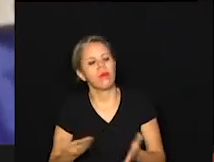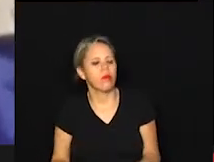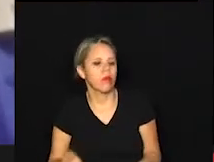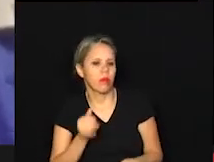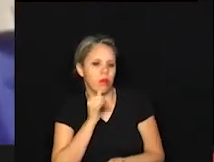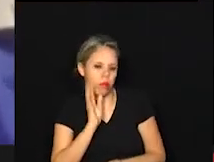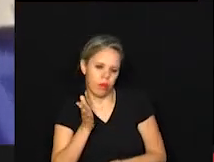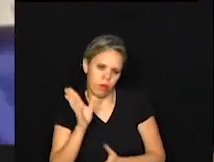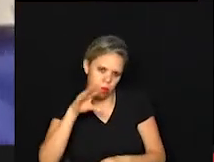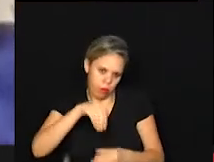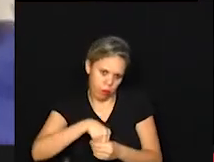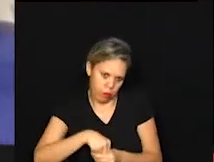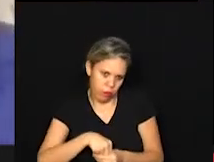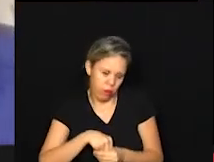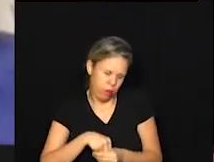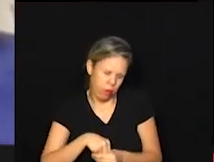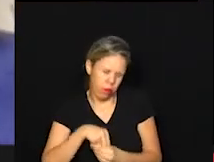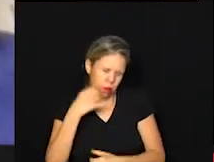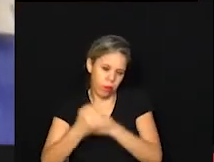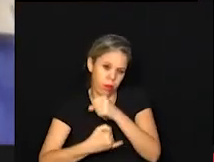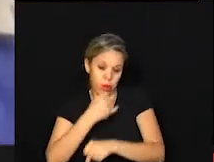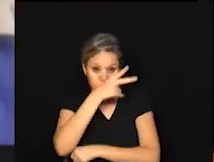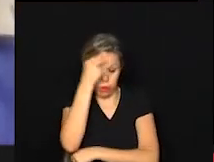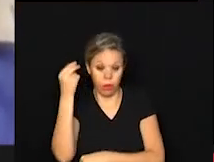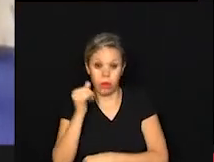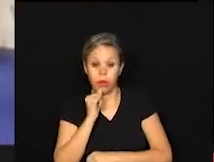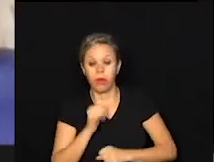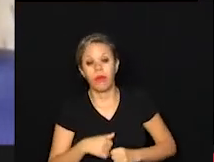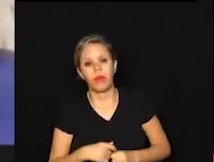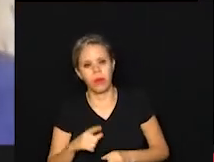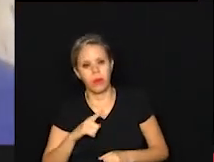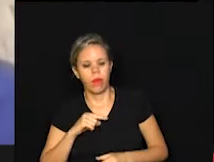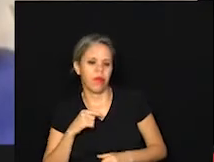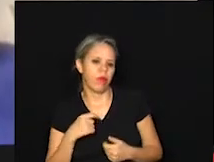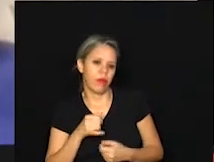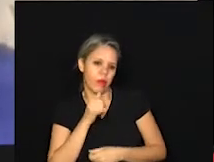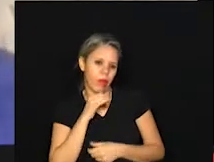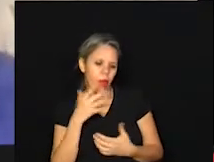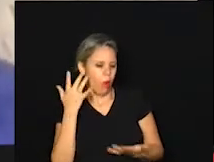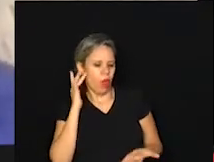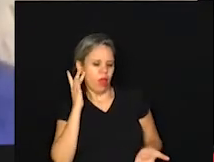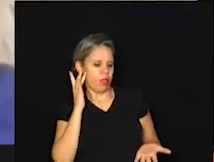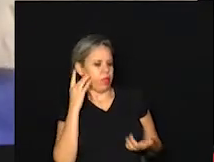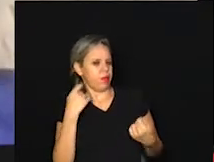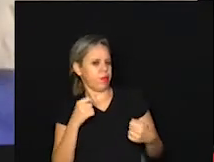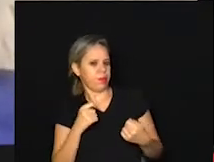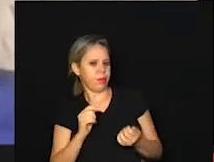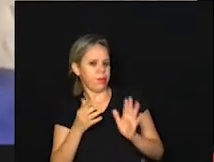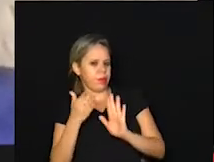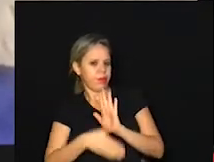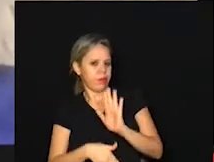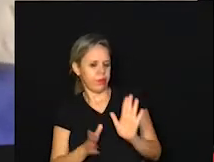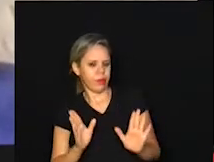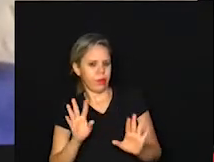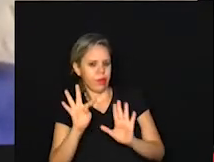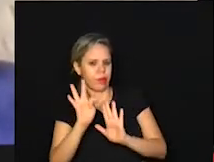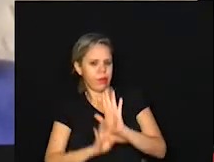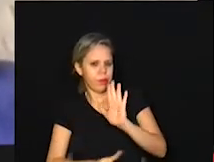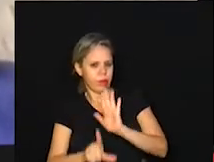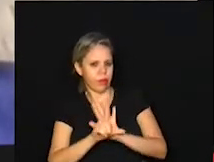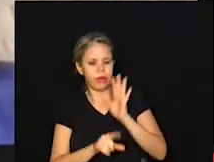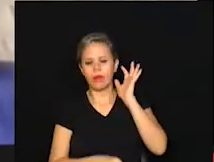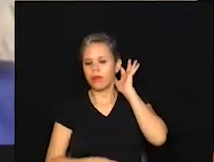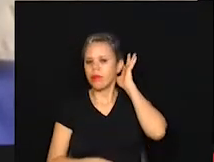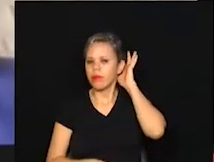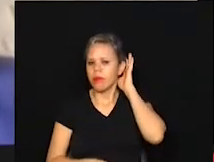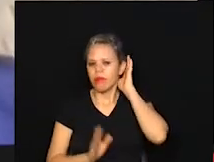já estão no portal da prefeitura, há uma desnecessidade de constar isso no texto da lei, porque